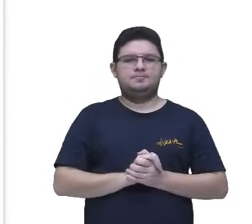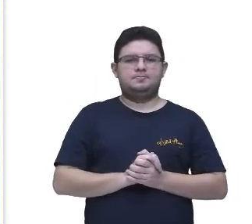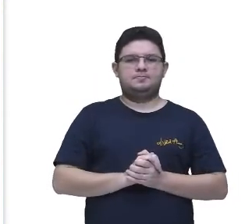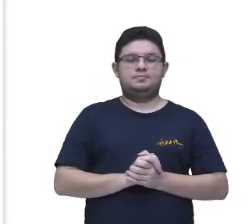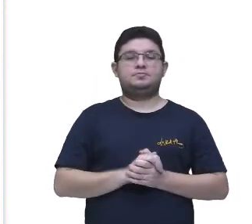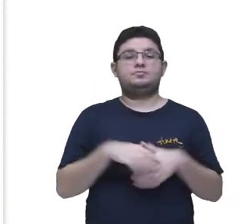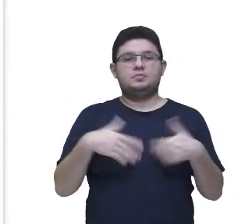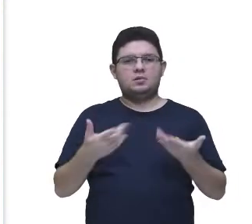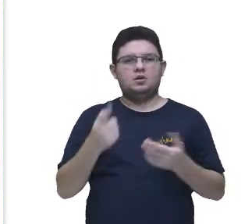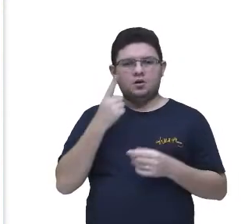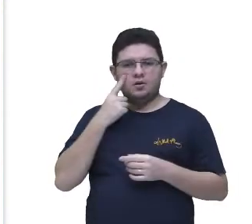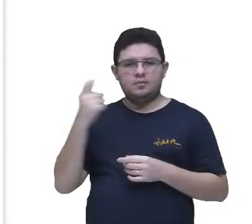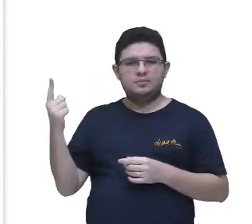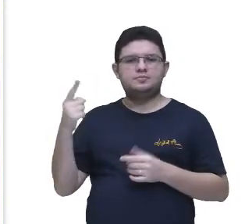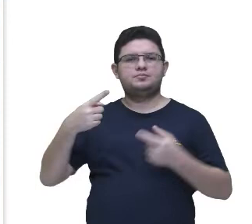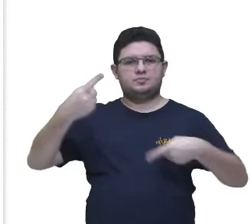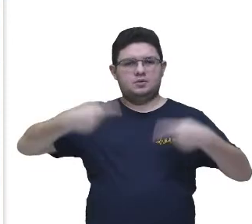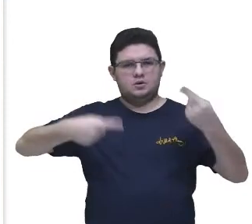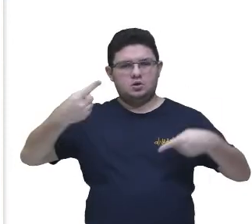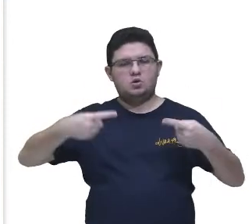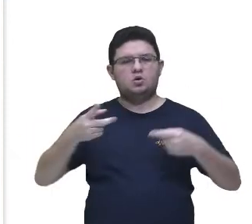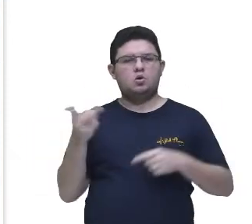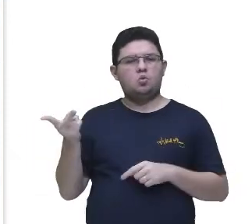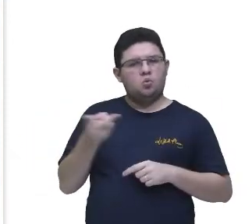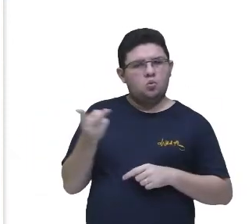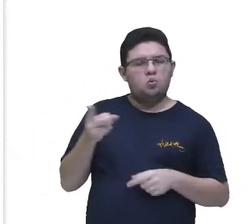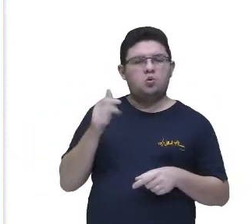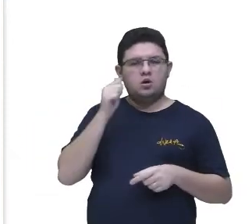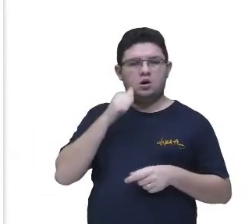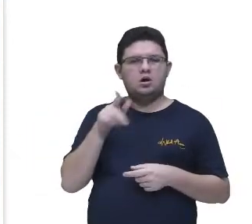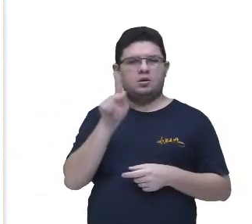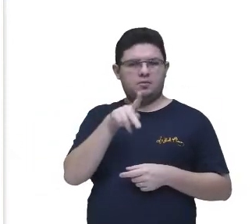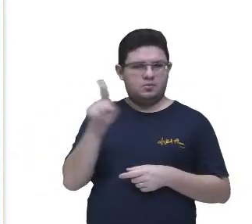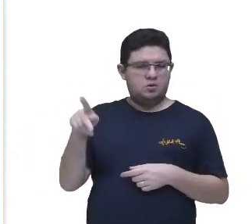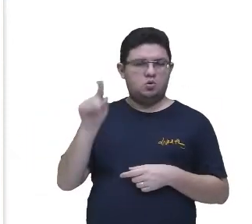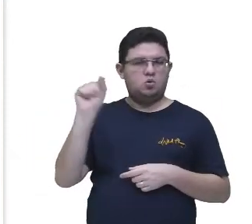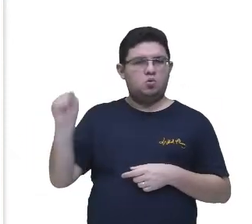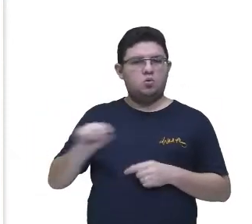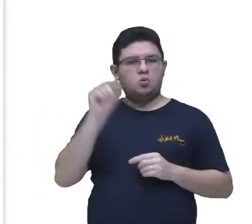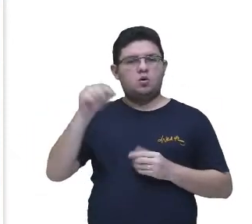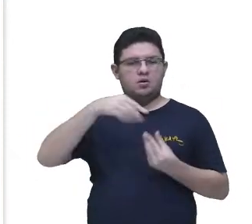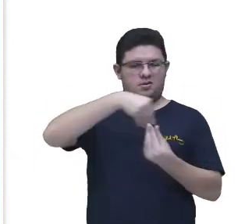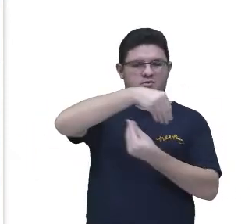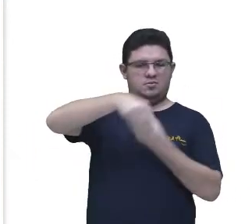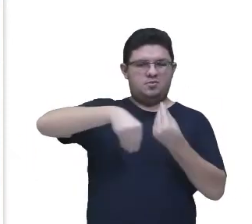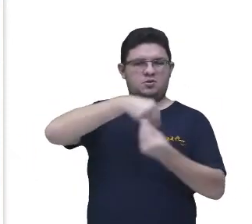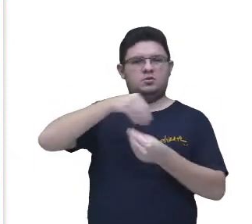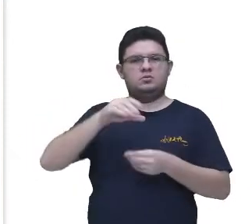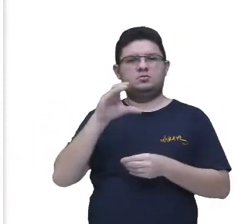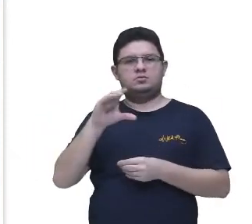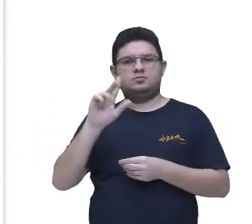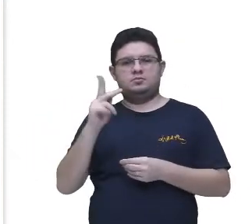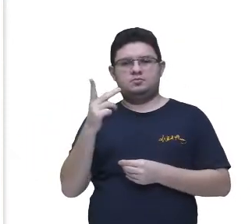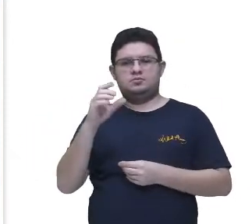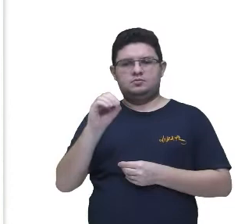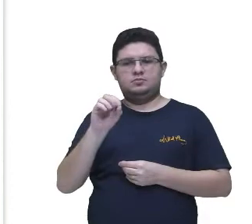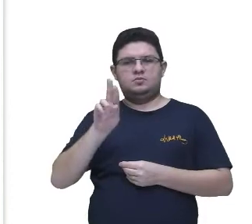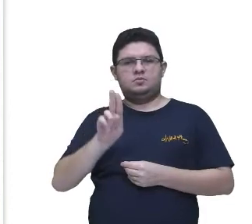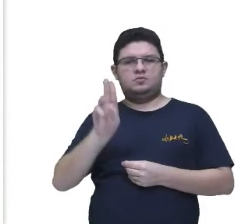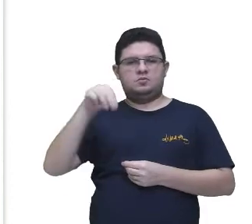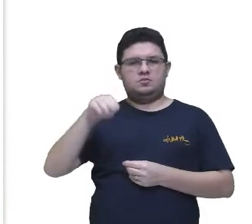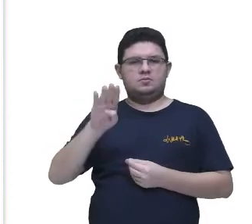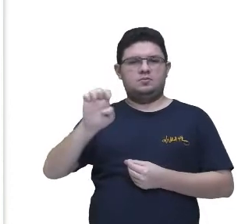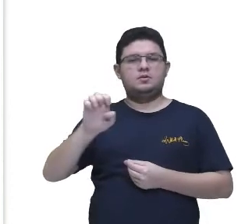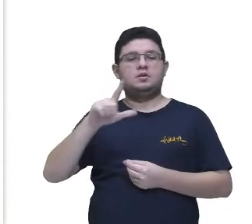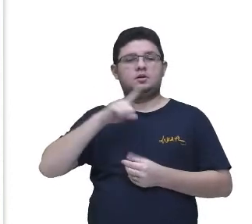Então, como a gente pôde ver a discussão entre as professoras, né, esse chorume, ele vai trazer consequências negativas para a nossa